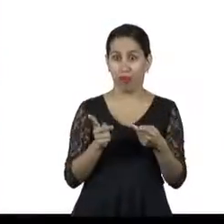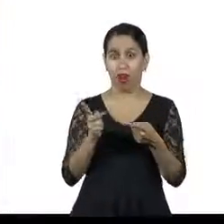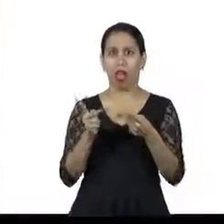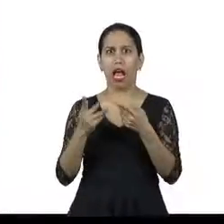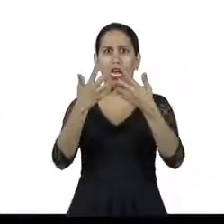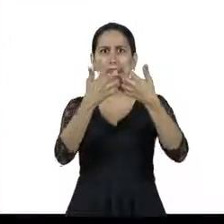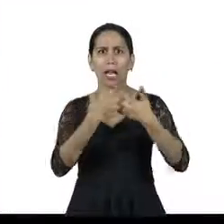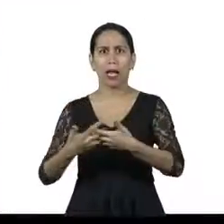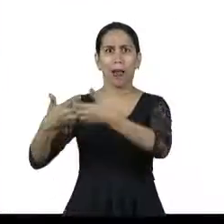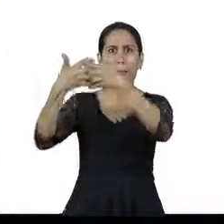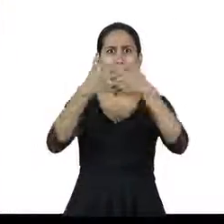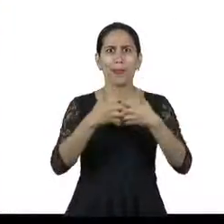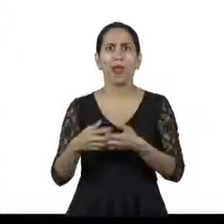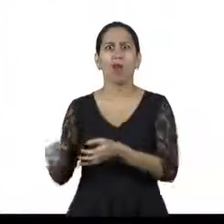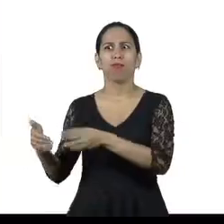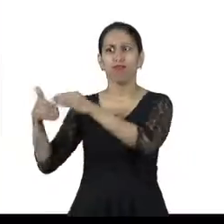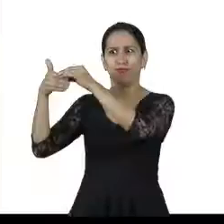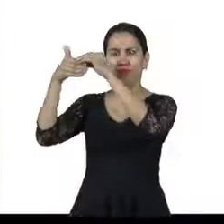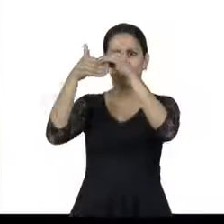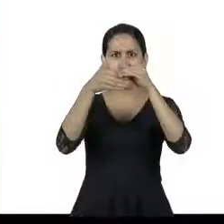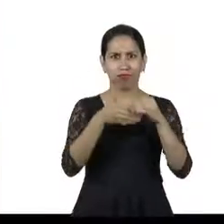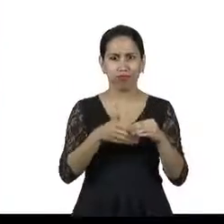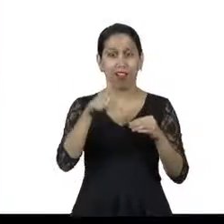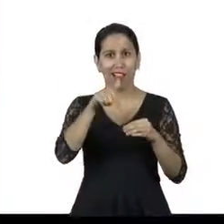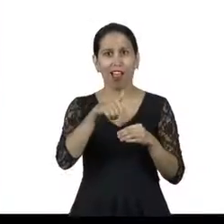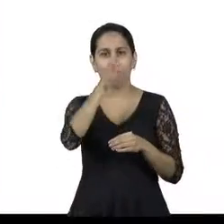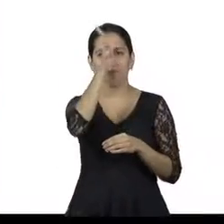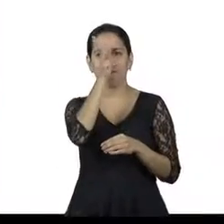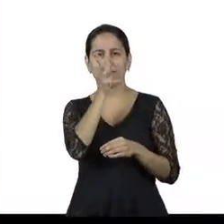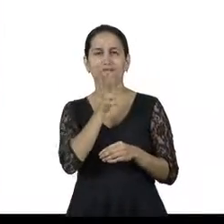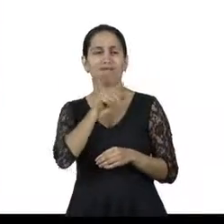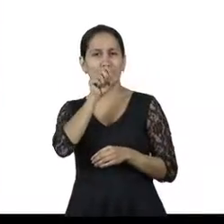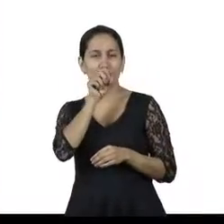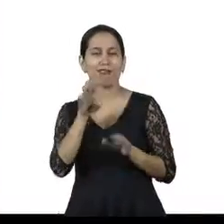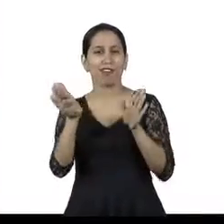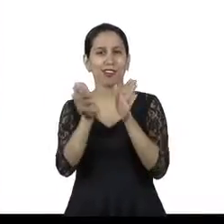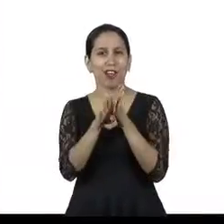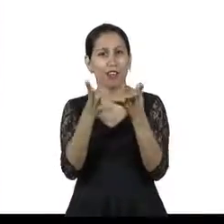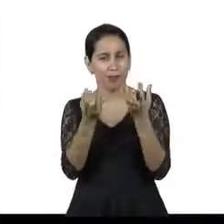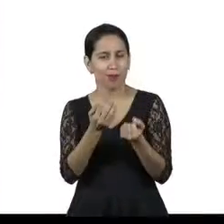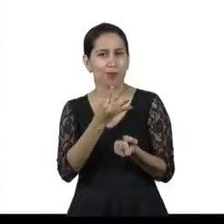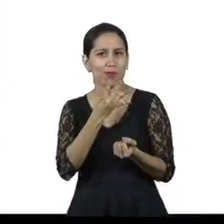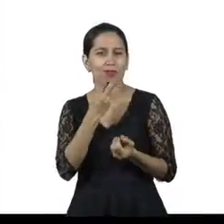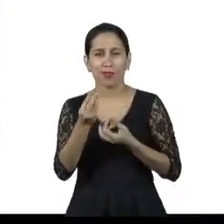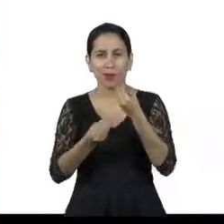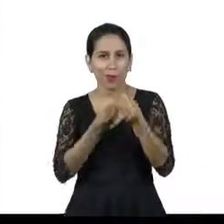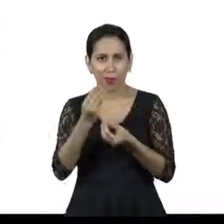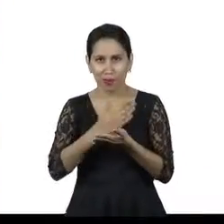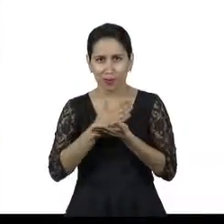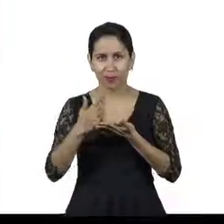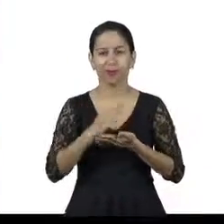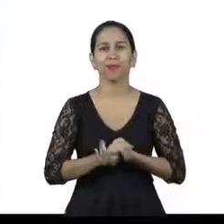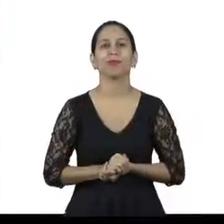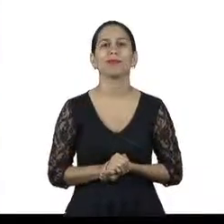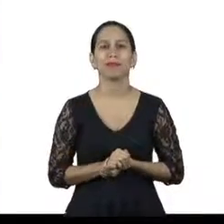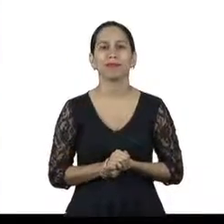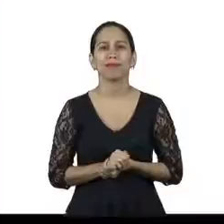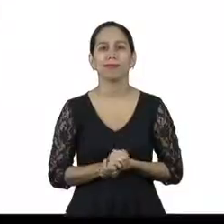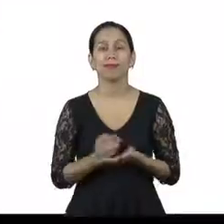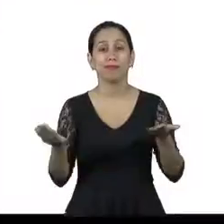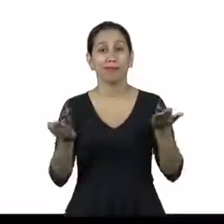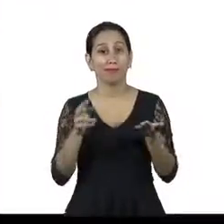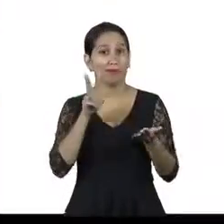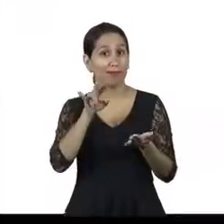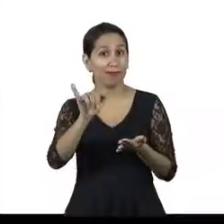a recepção e descarga de aves-vivas. Vamos conhecer os cuidados nessa etapa da produção? Vem comigo! Caminhões no pátio da fábrica. Hoje você vai